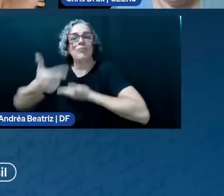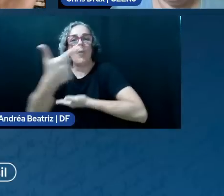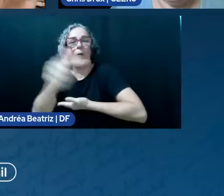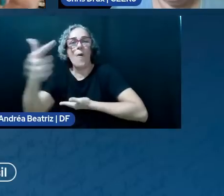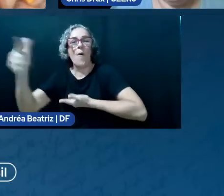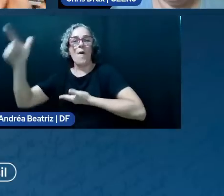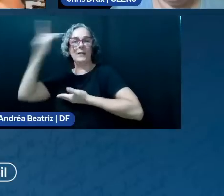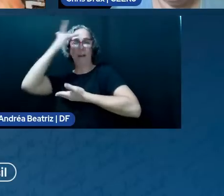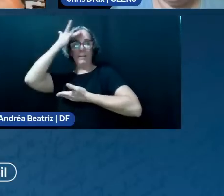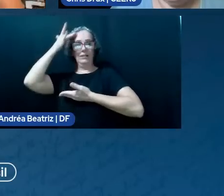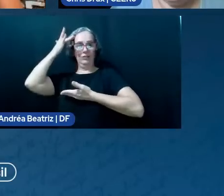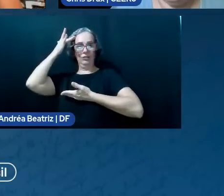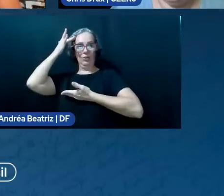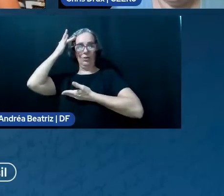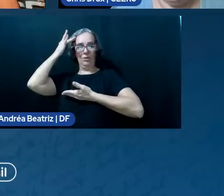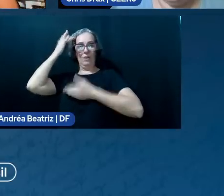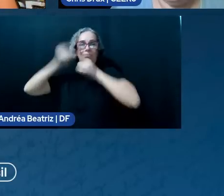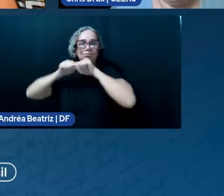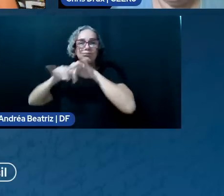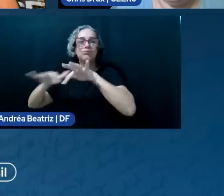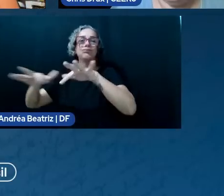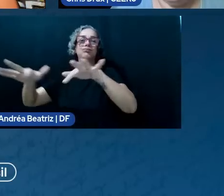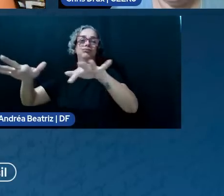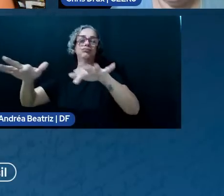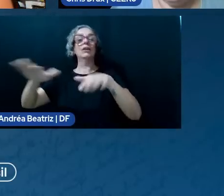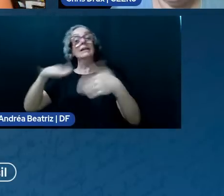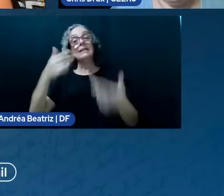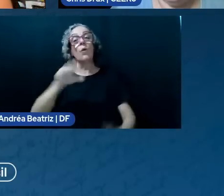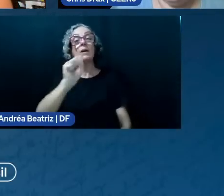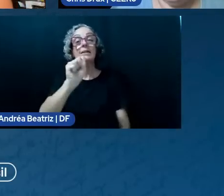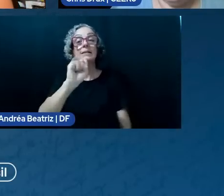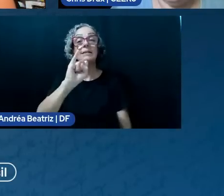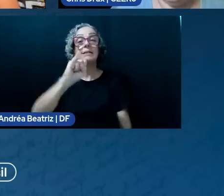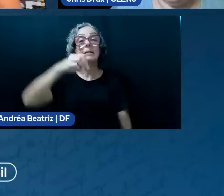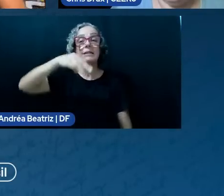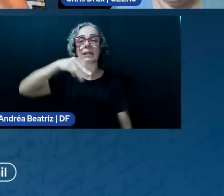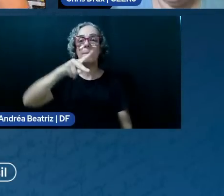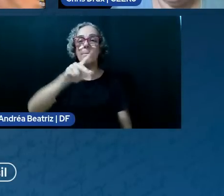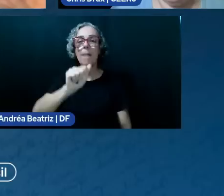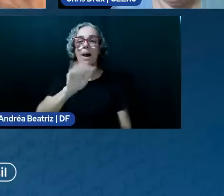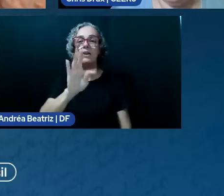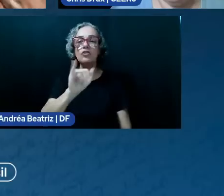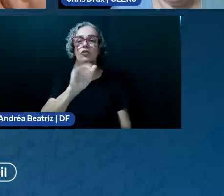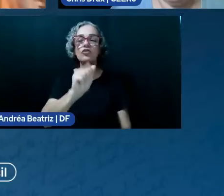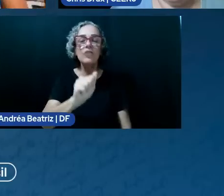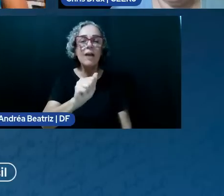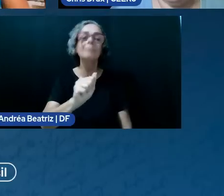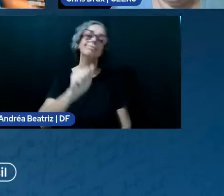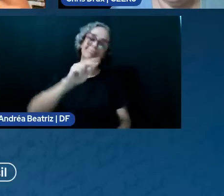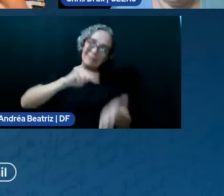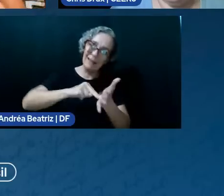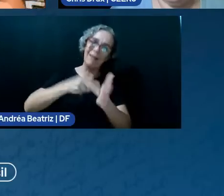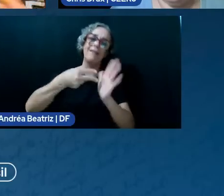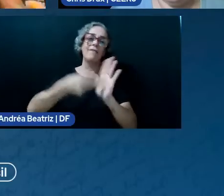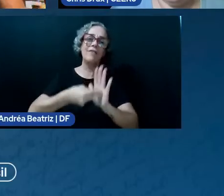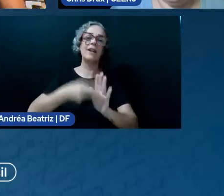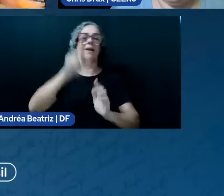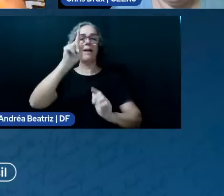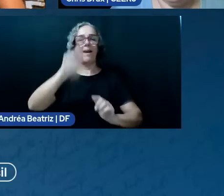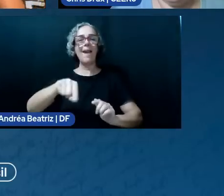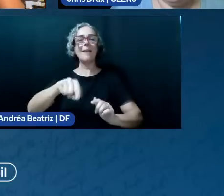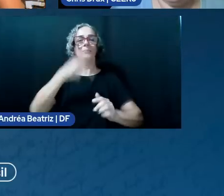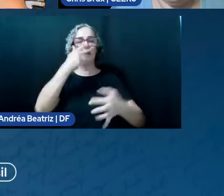como afinidades que promovem sintonia no compartilhamento